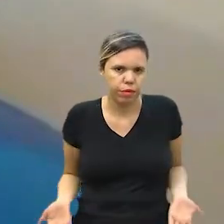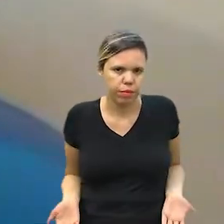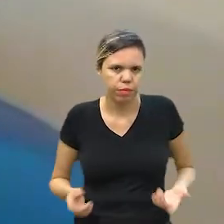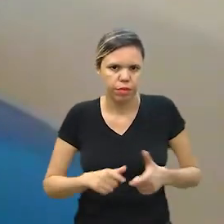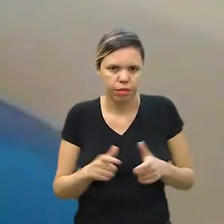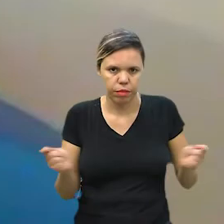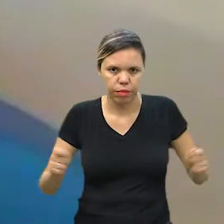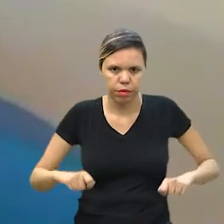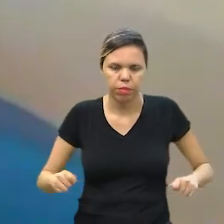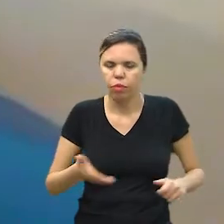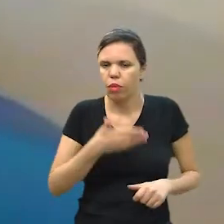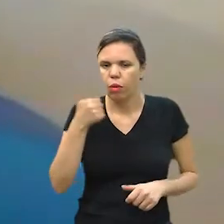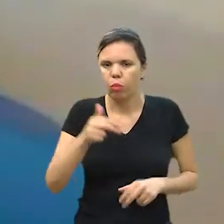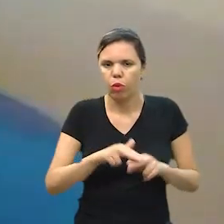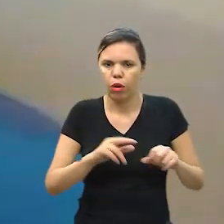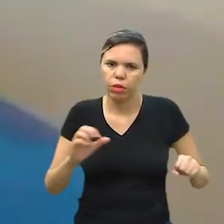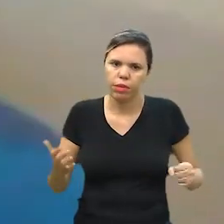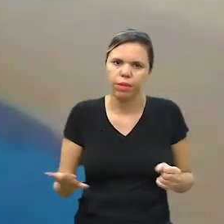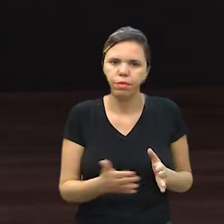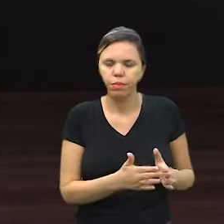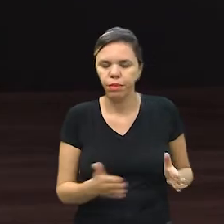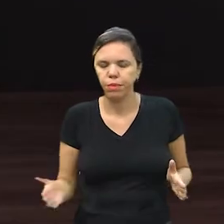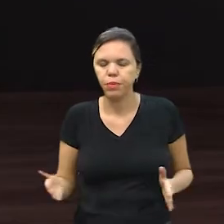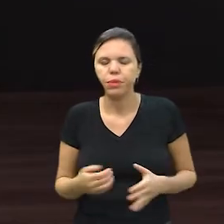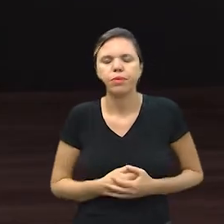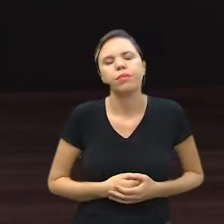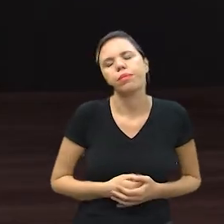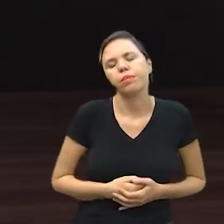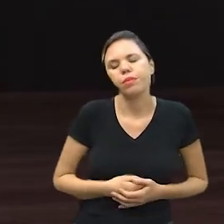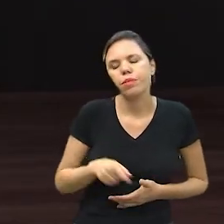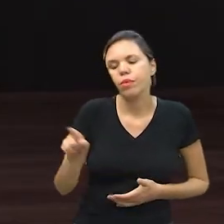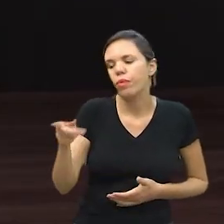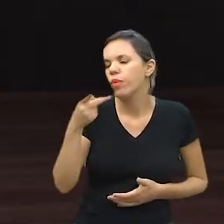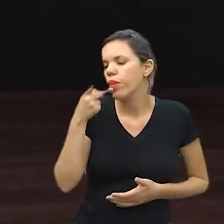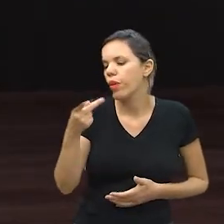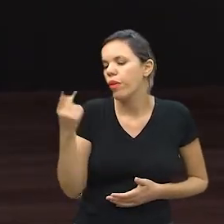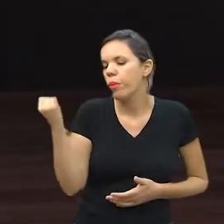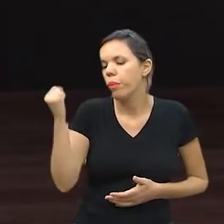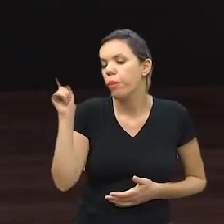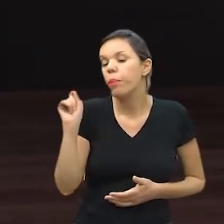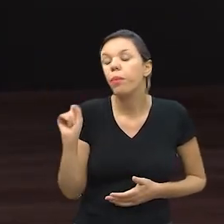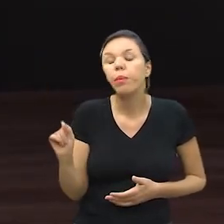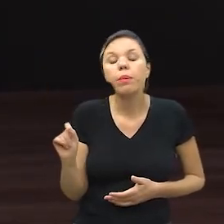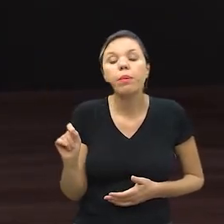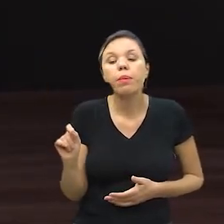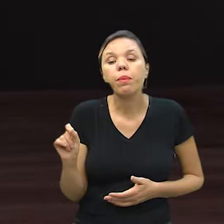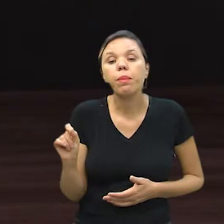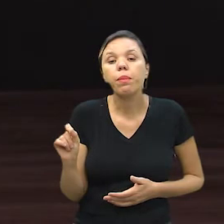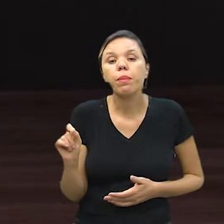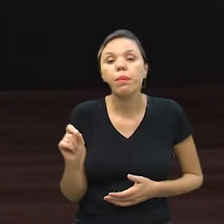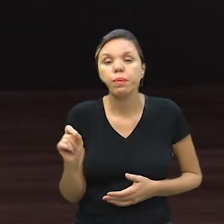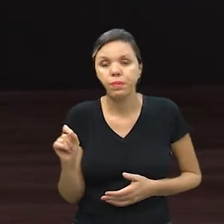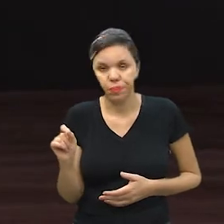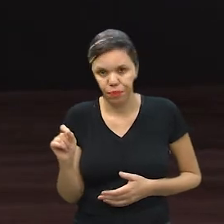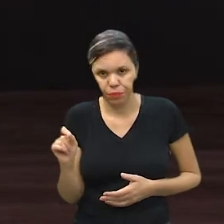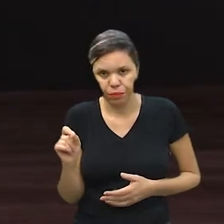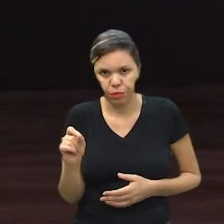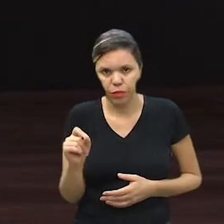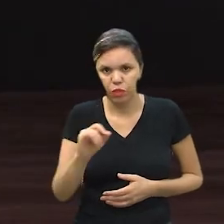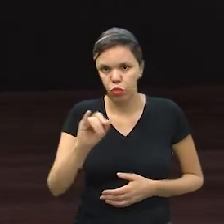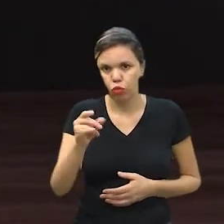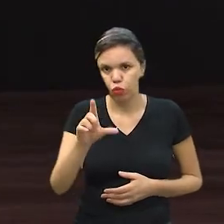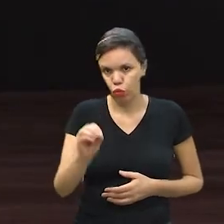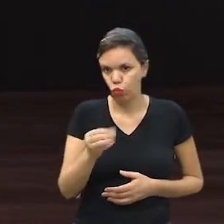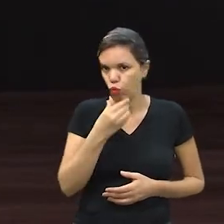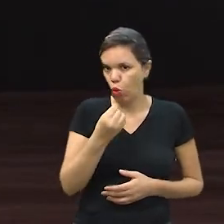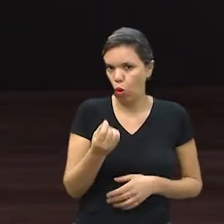né, um pouco mais potencializada pela pandemia. Agora, Daniel, você falou uma coisa importante, que inclusive o Júlio,